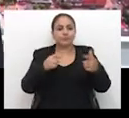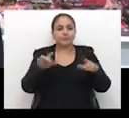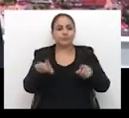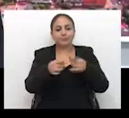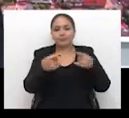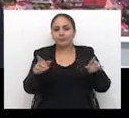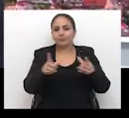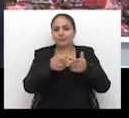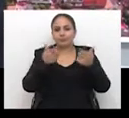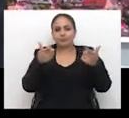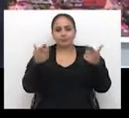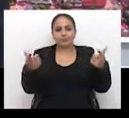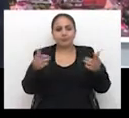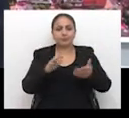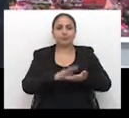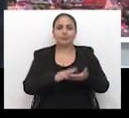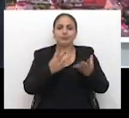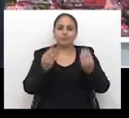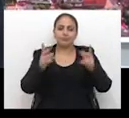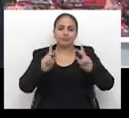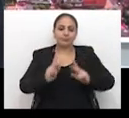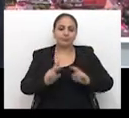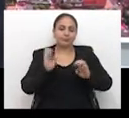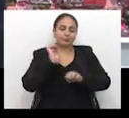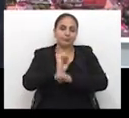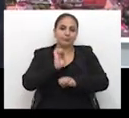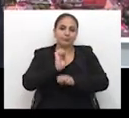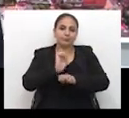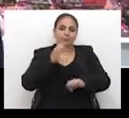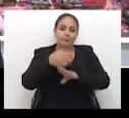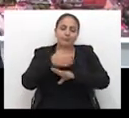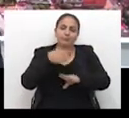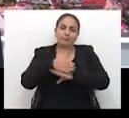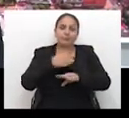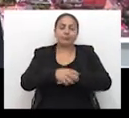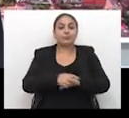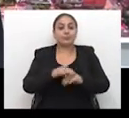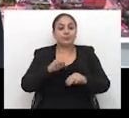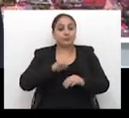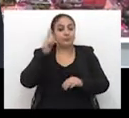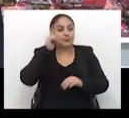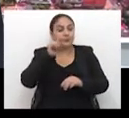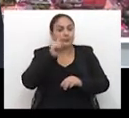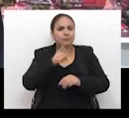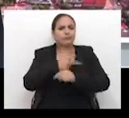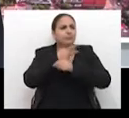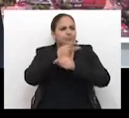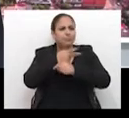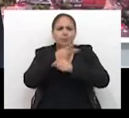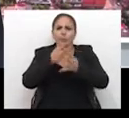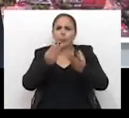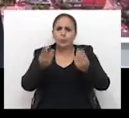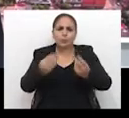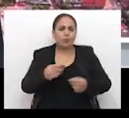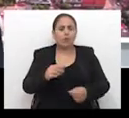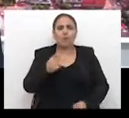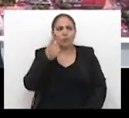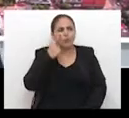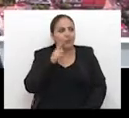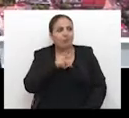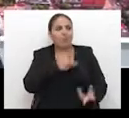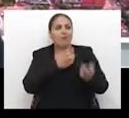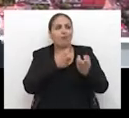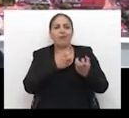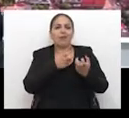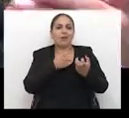com grandes músicas com grandes músicos do nosso estado comparecendo e as ganhadoras alguns finalistas na qualidade